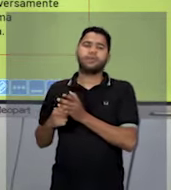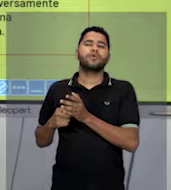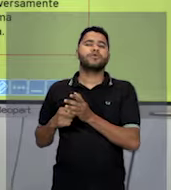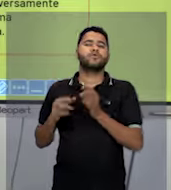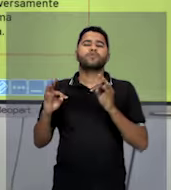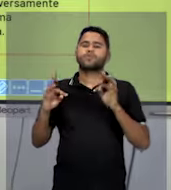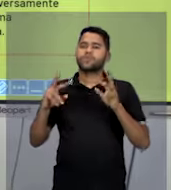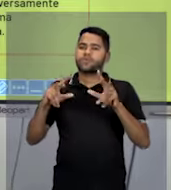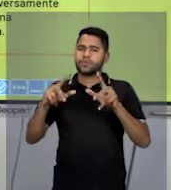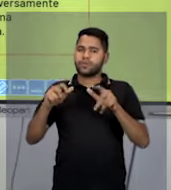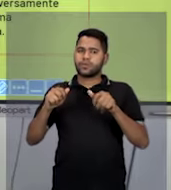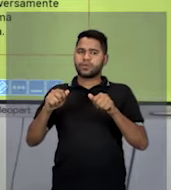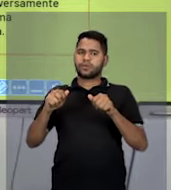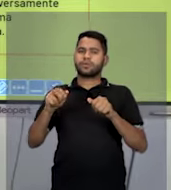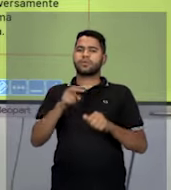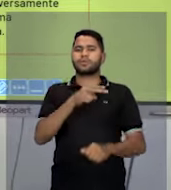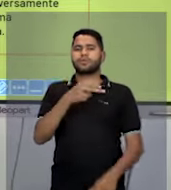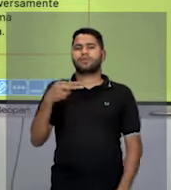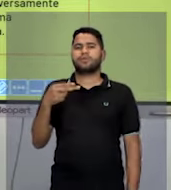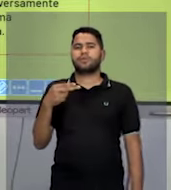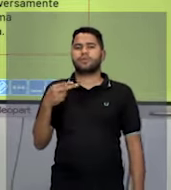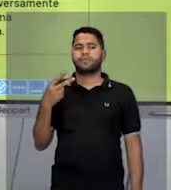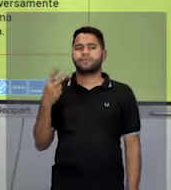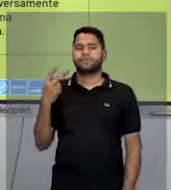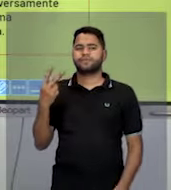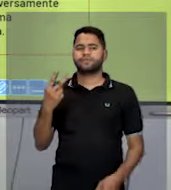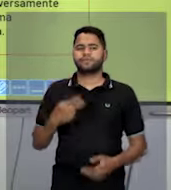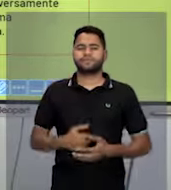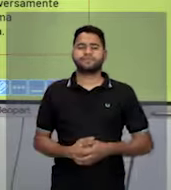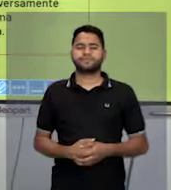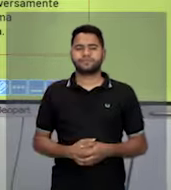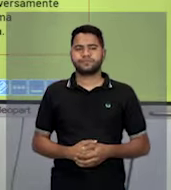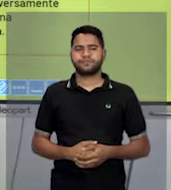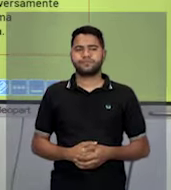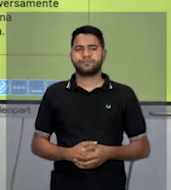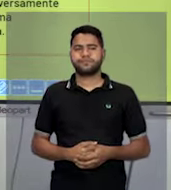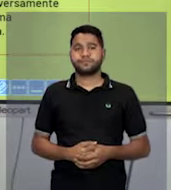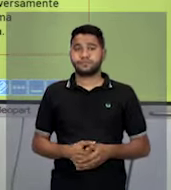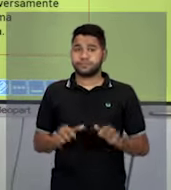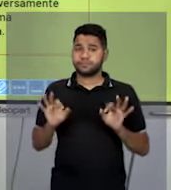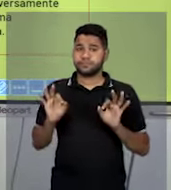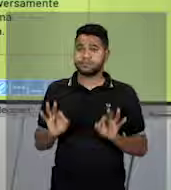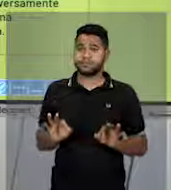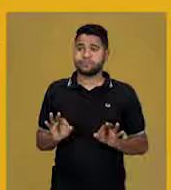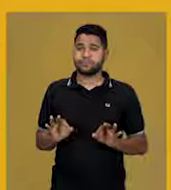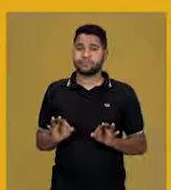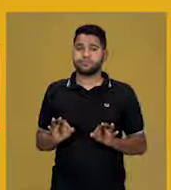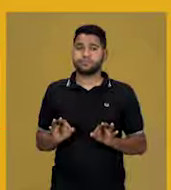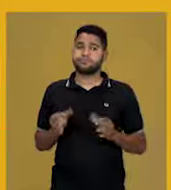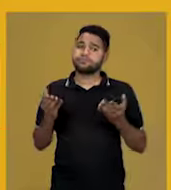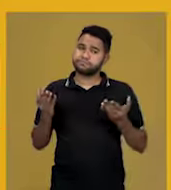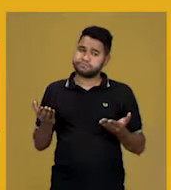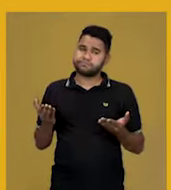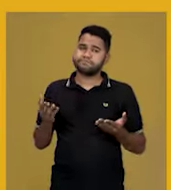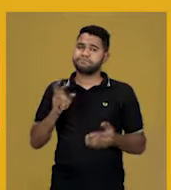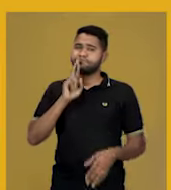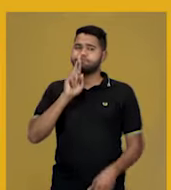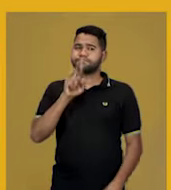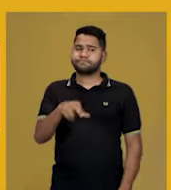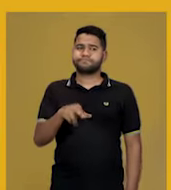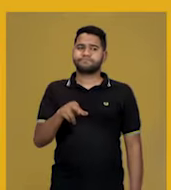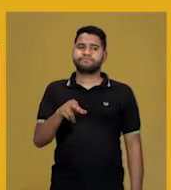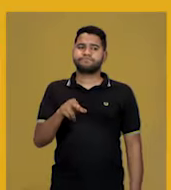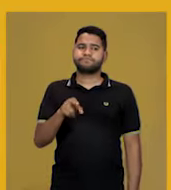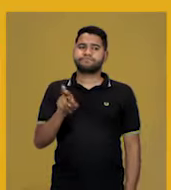todas elas iguais a 2, correto? Sendo assim, a nossa